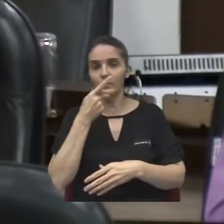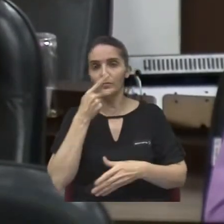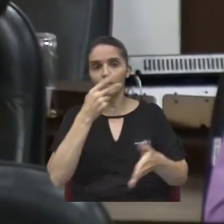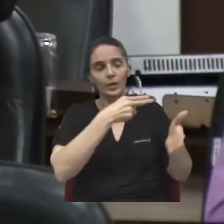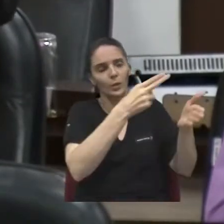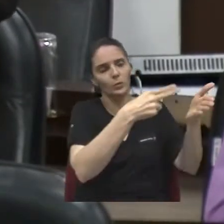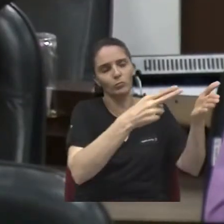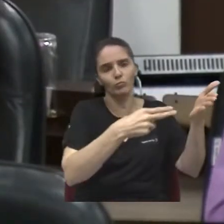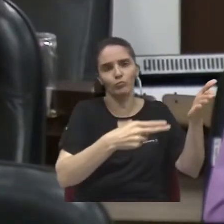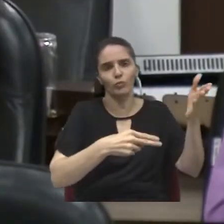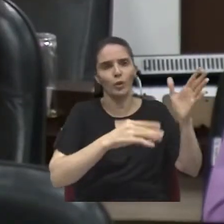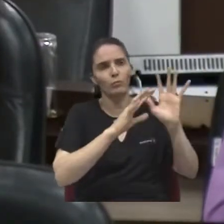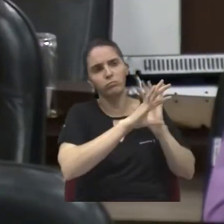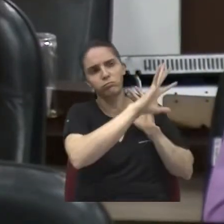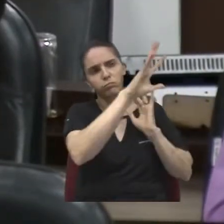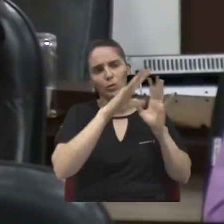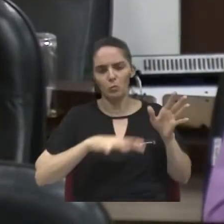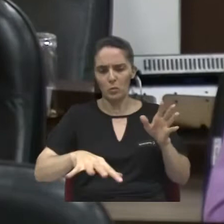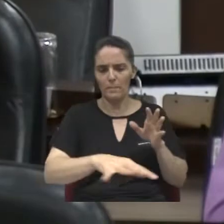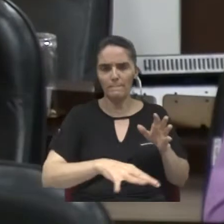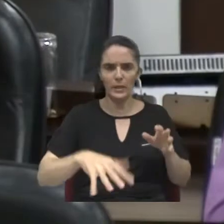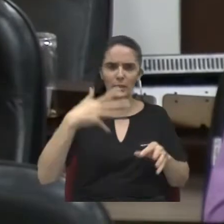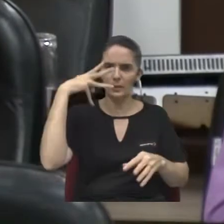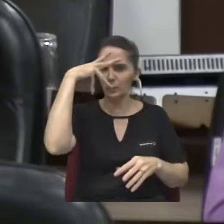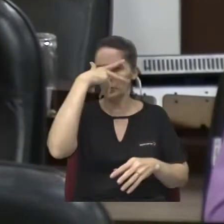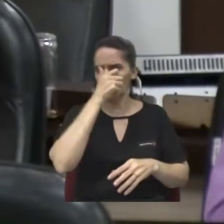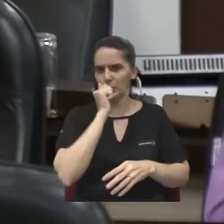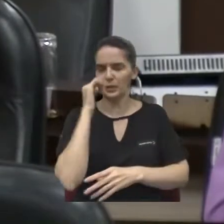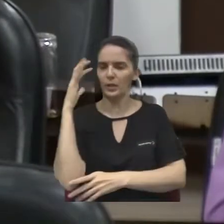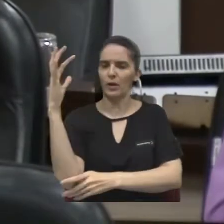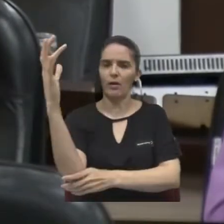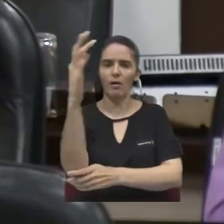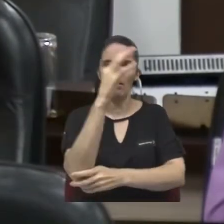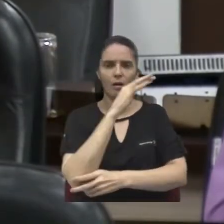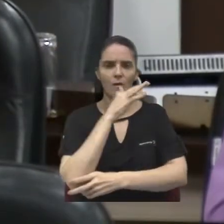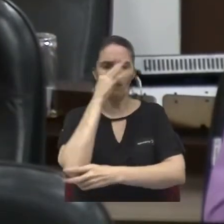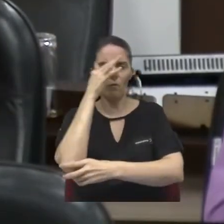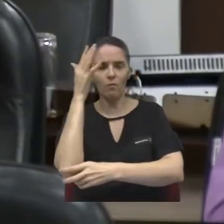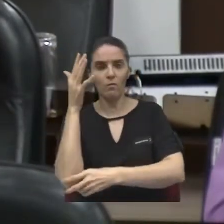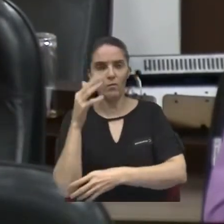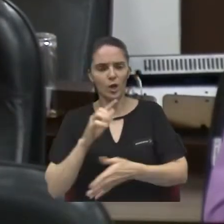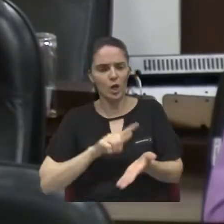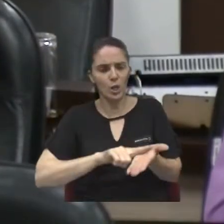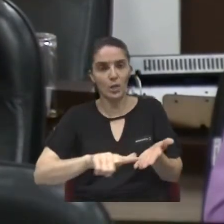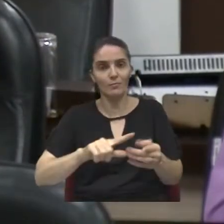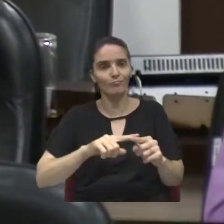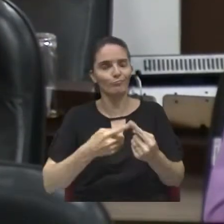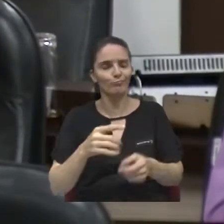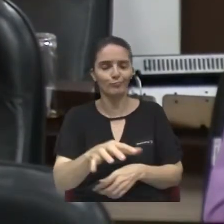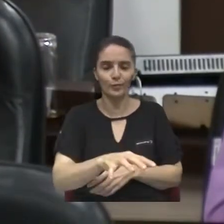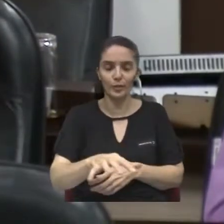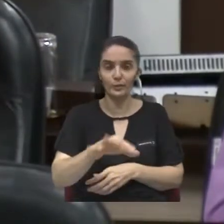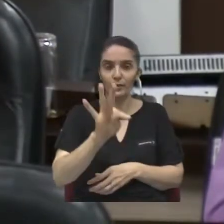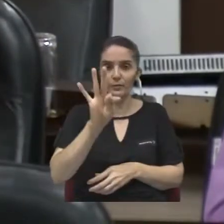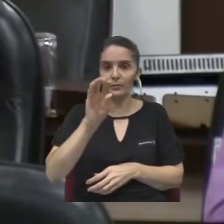comecei a imaginar a praça, sabe? Aquele paisagismo bonito, limpa. Mas nós estamos falando da Praça Toledo Barros.